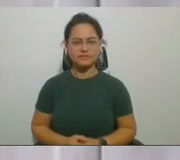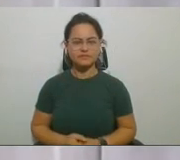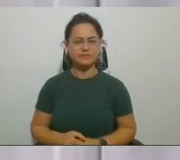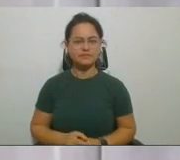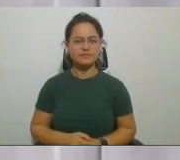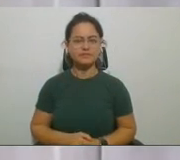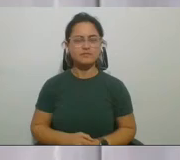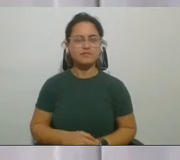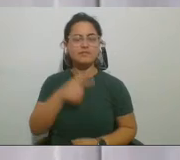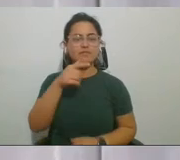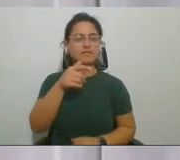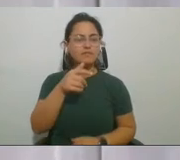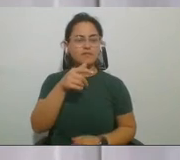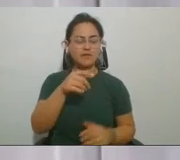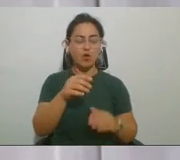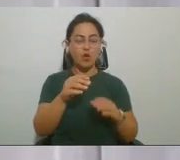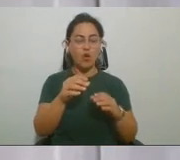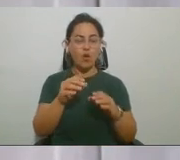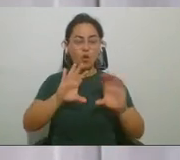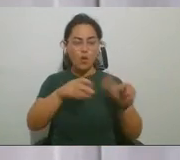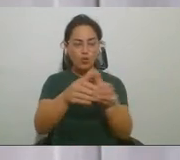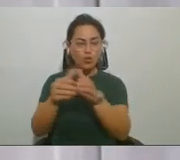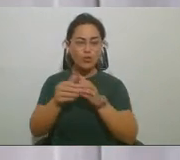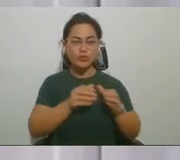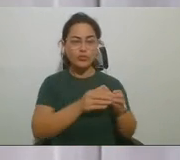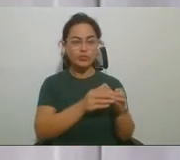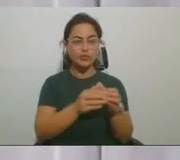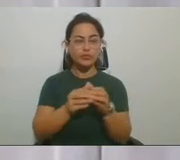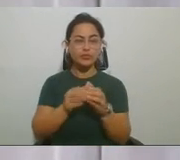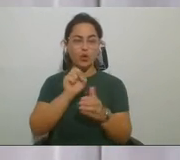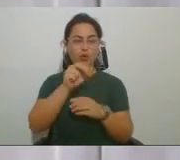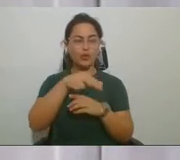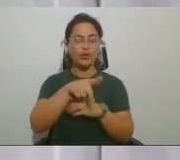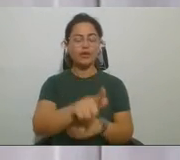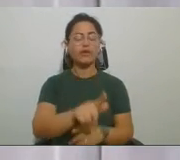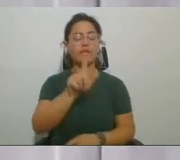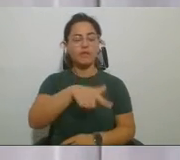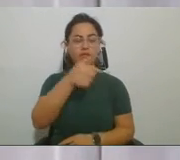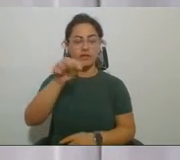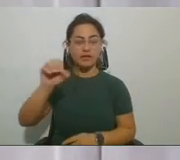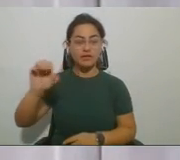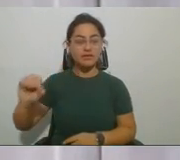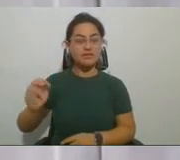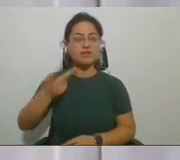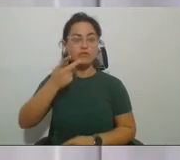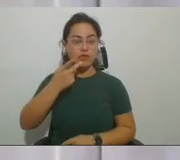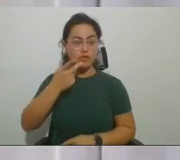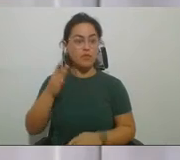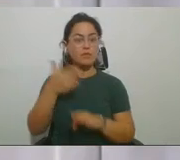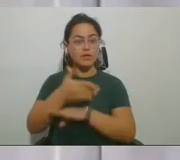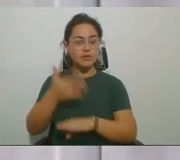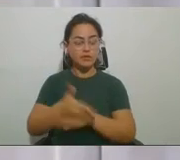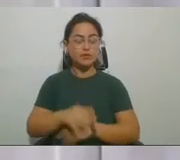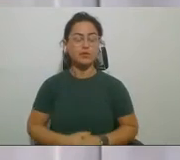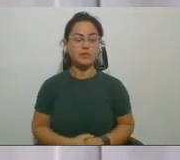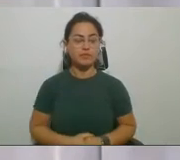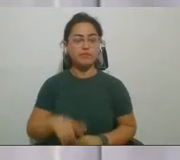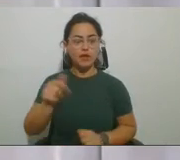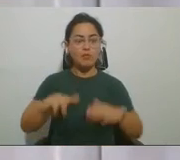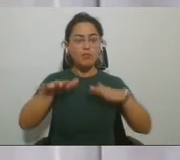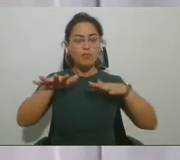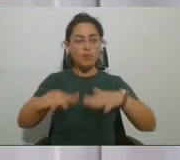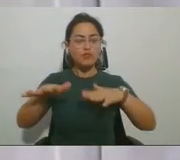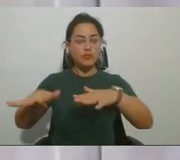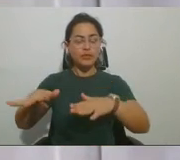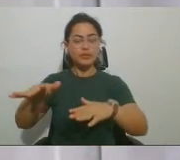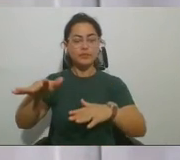mais organizações em todo o país. Então, ajudou muito o movimento Nenhuma Menos na